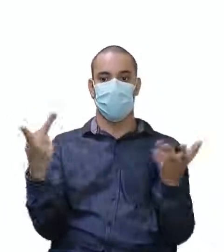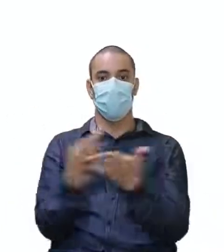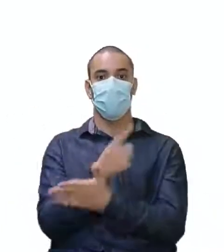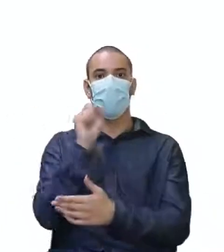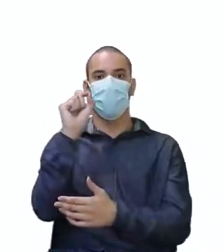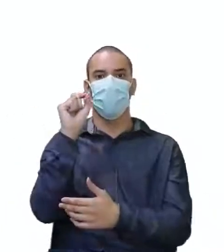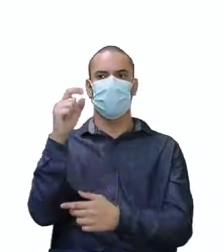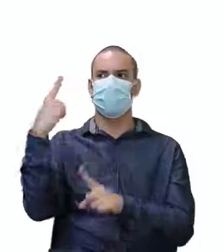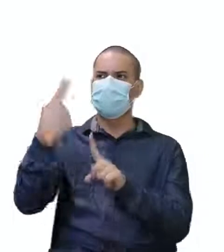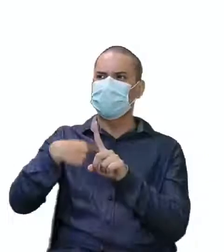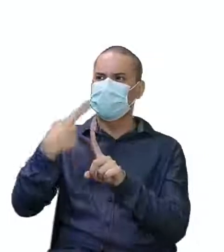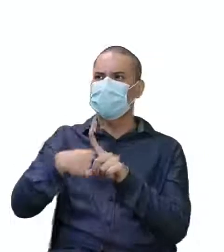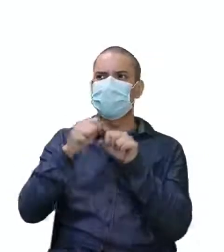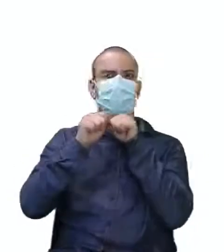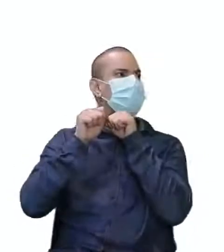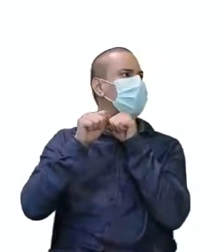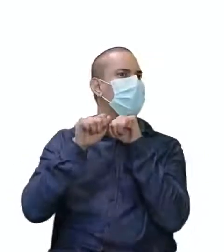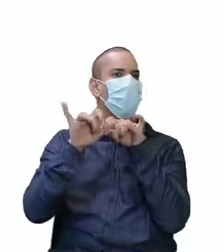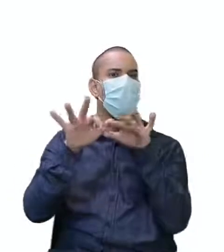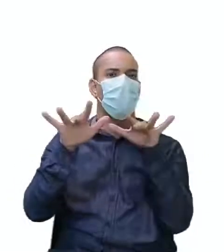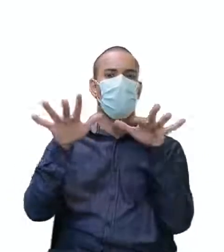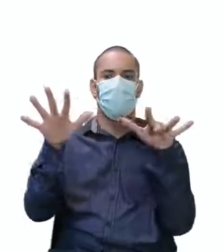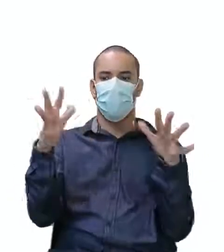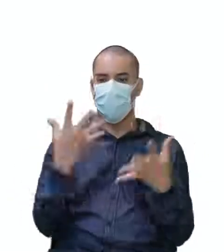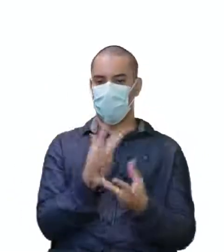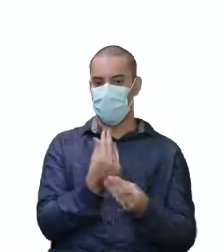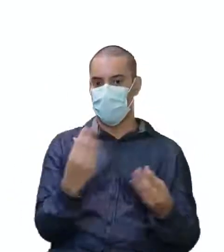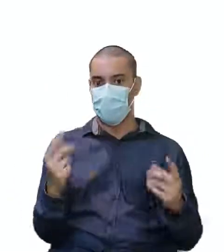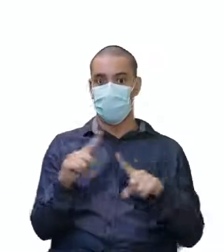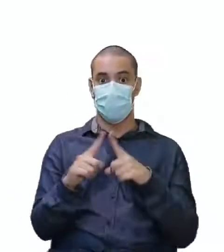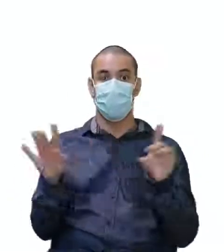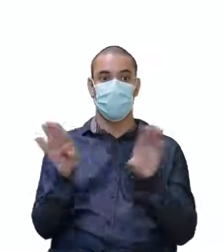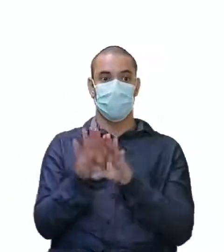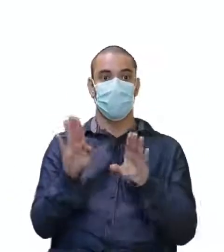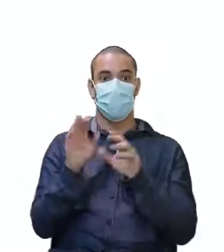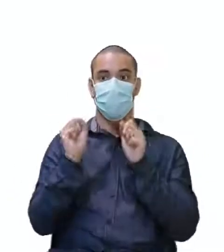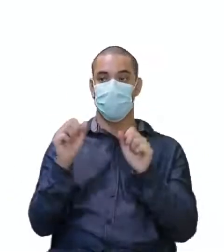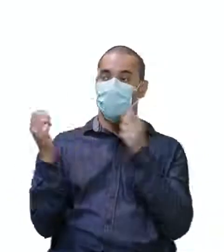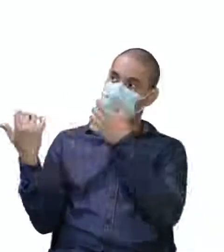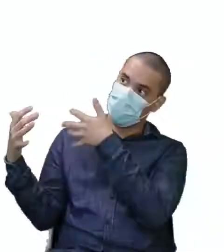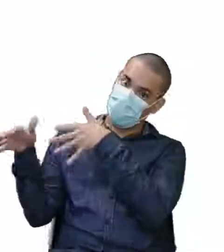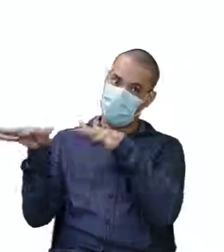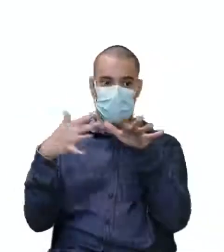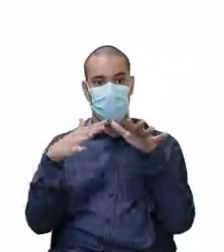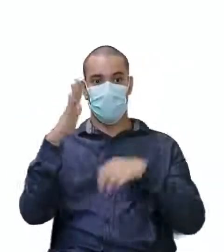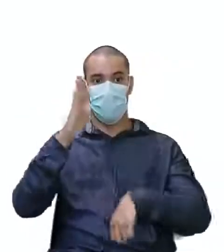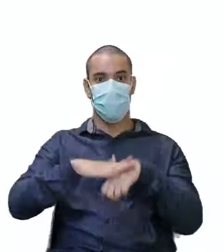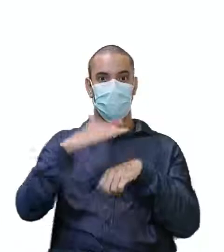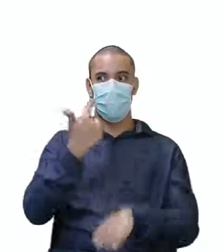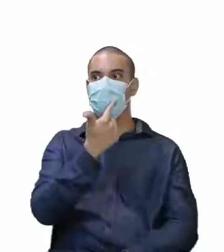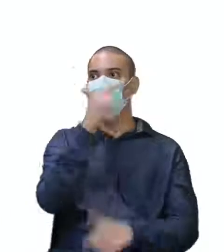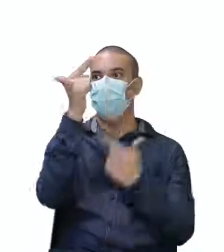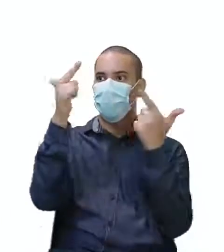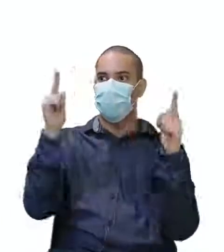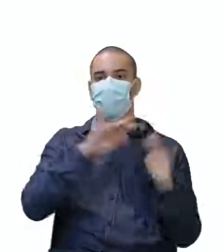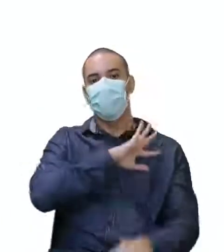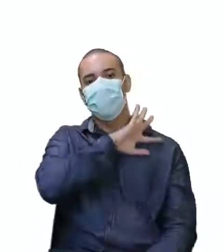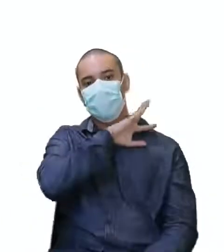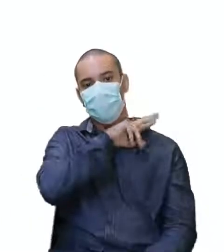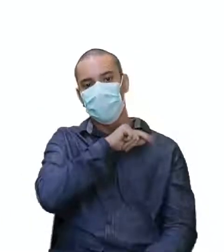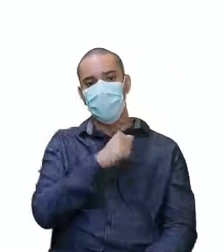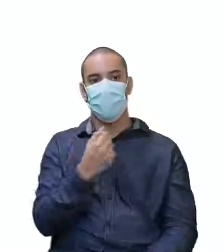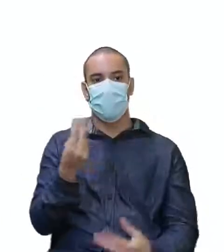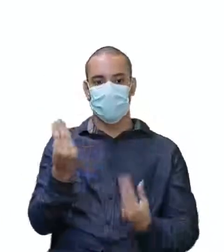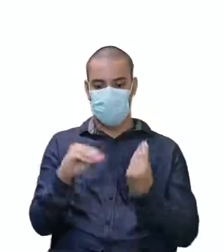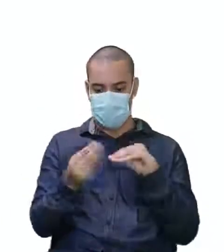grande produção de bananeira, portanto, pode atrair mais animais, outros animais que se escondem nas raízes